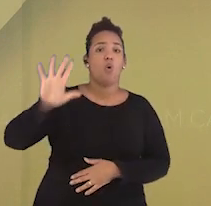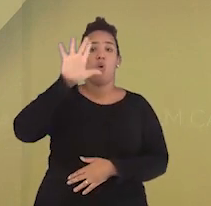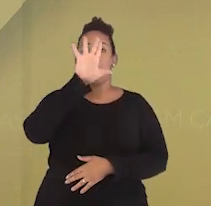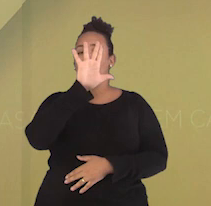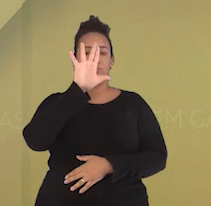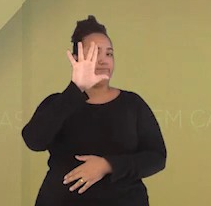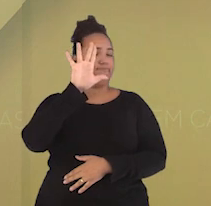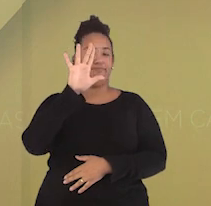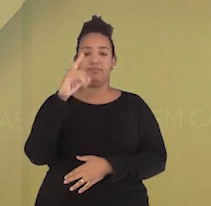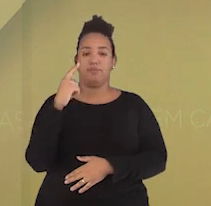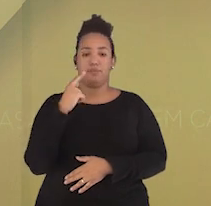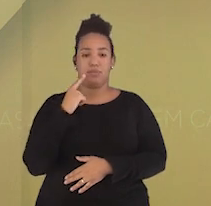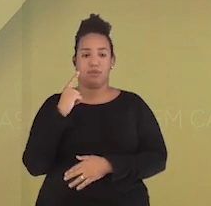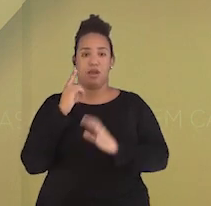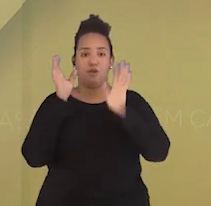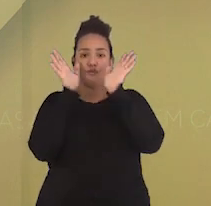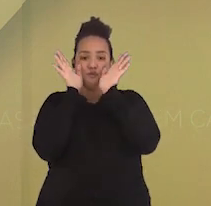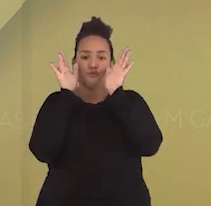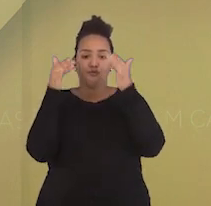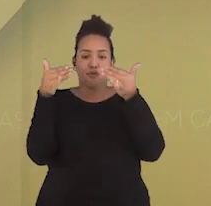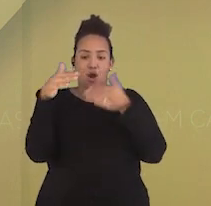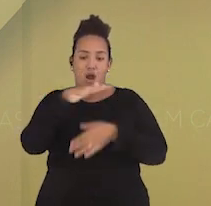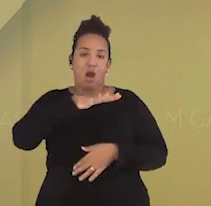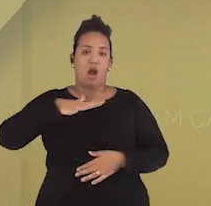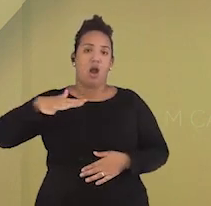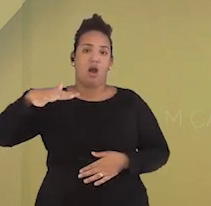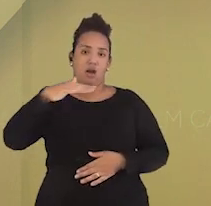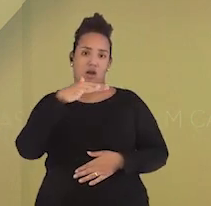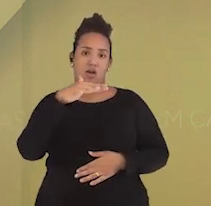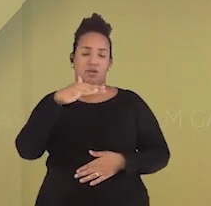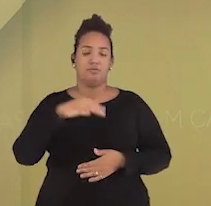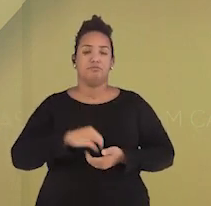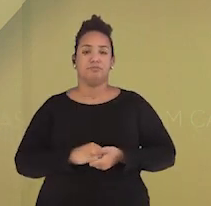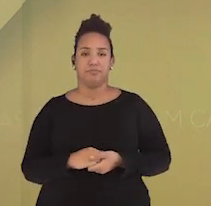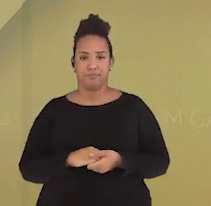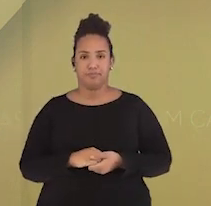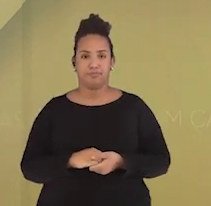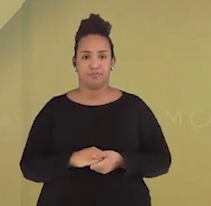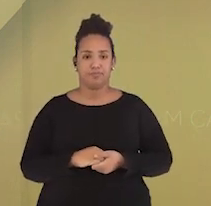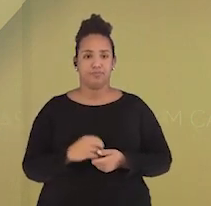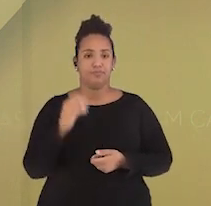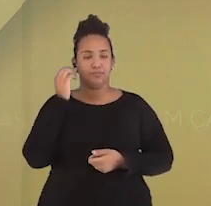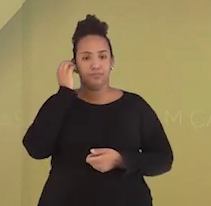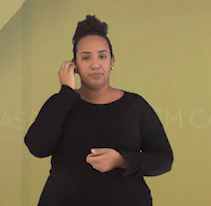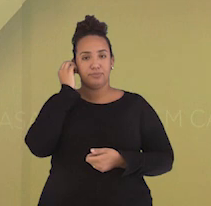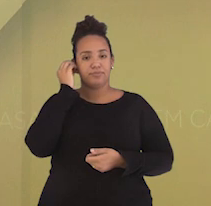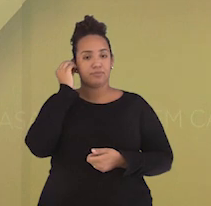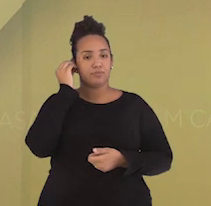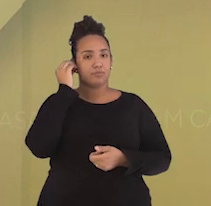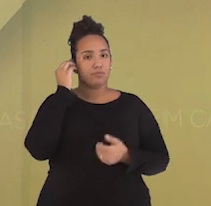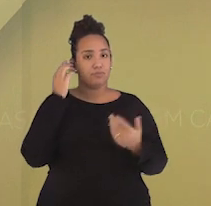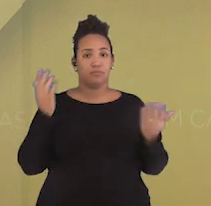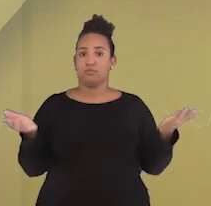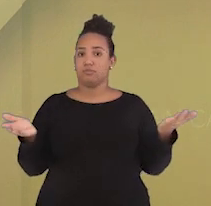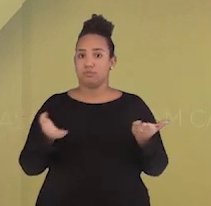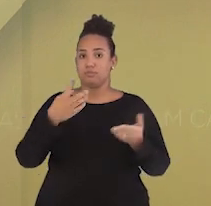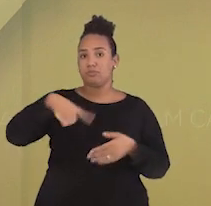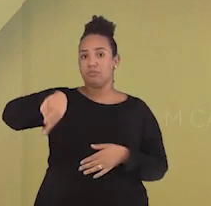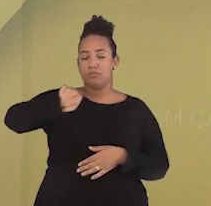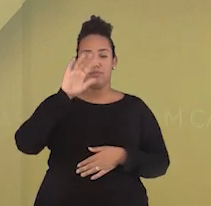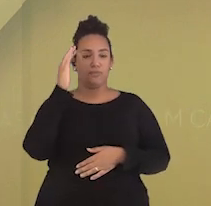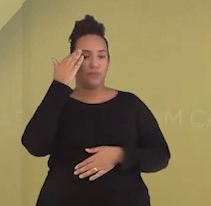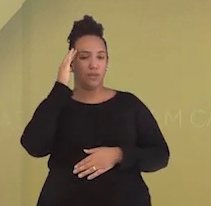estão concentradas em lugares específicos. Vamos entender agora outros